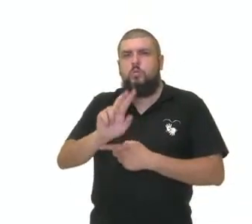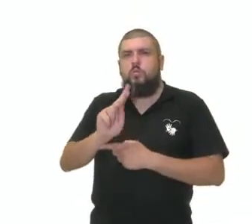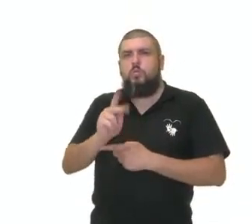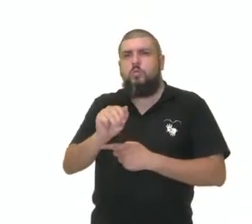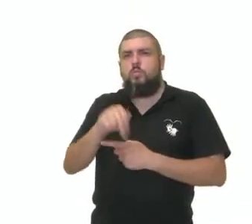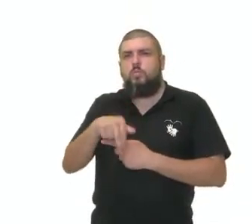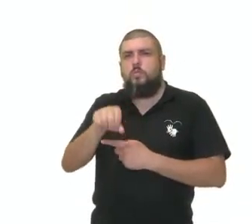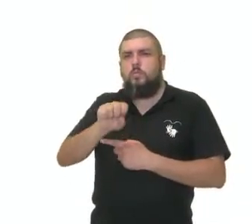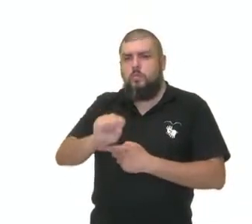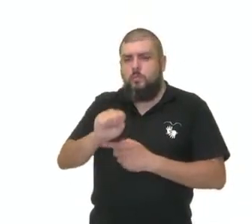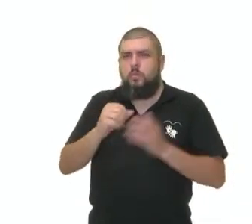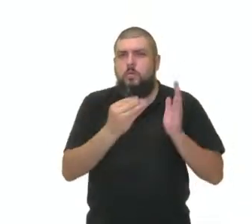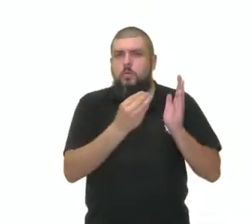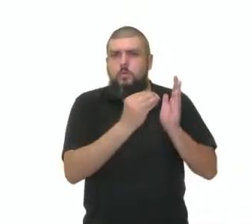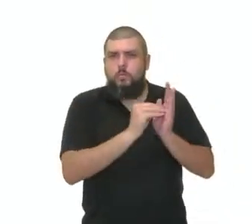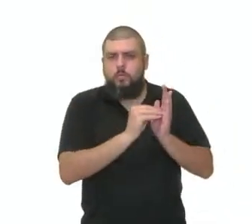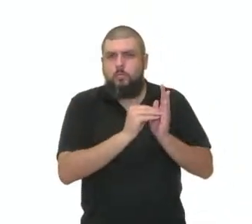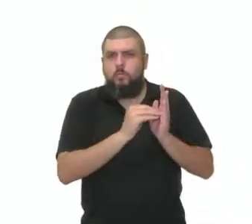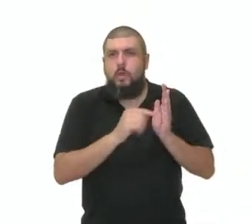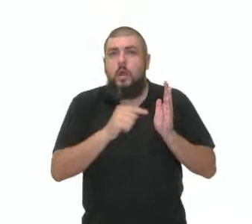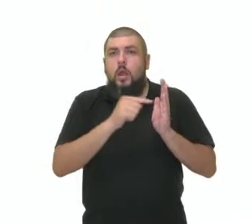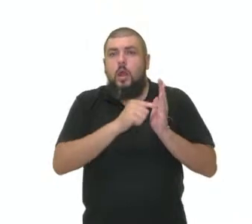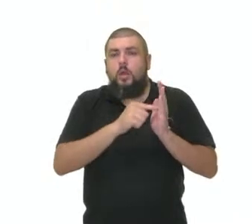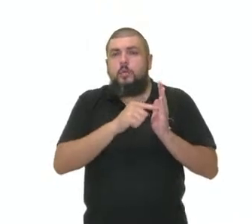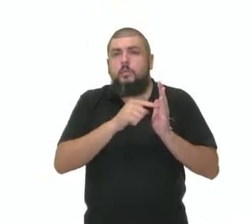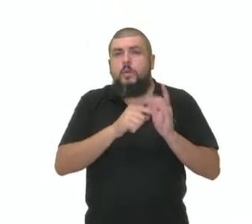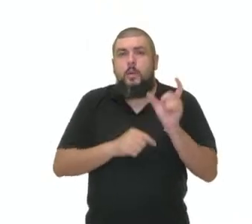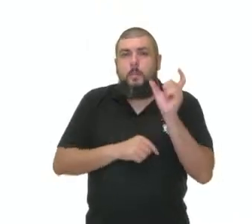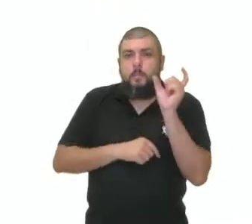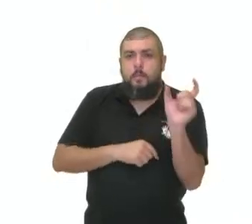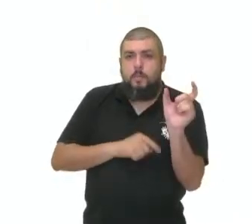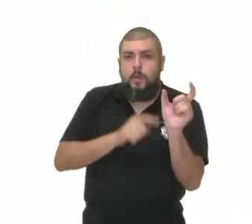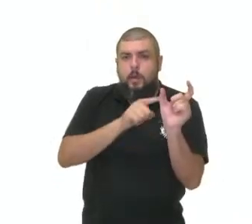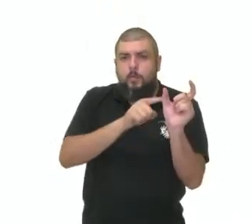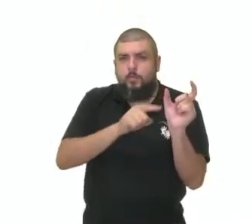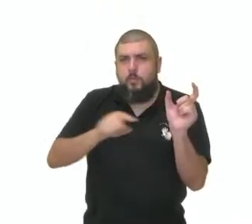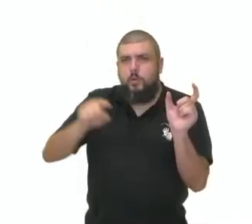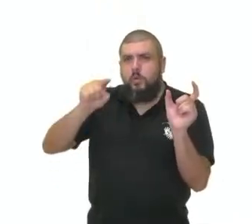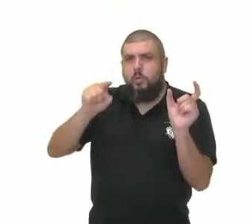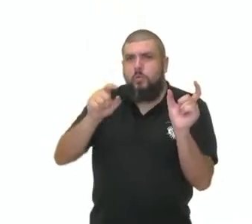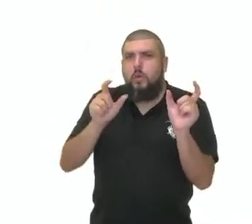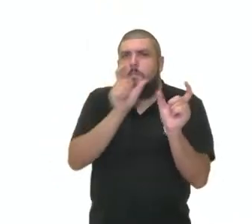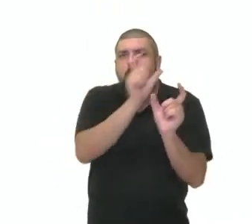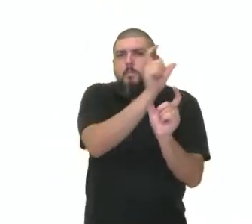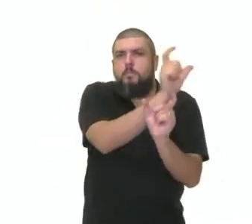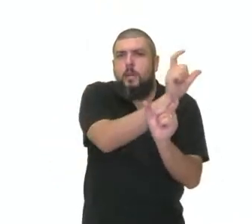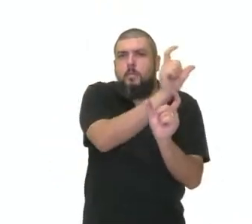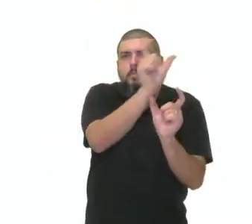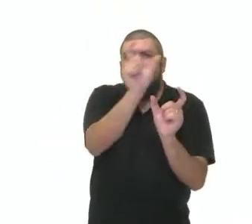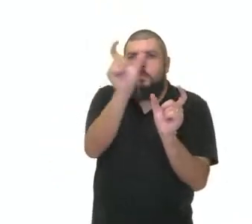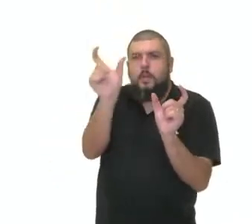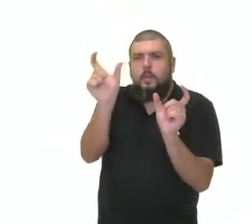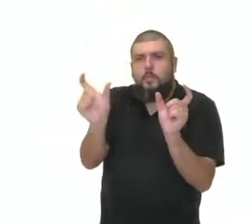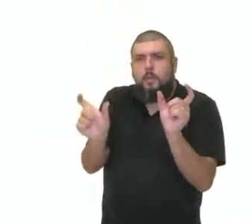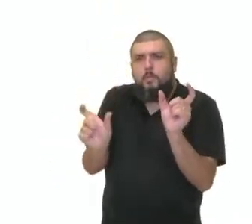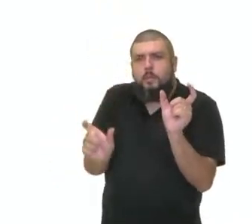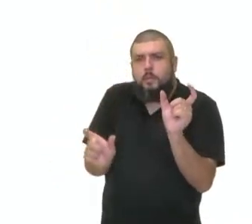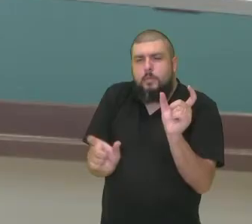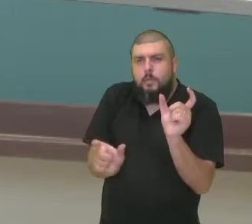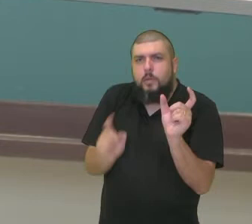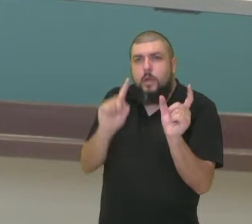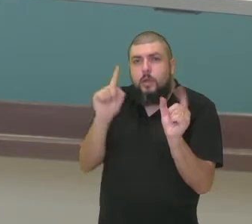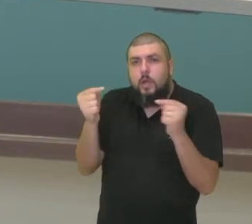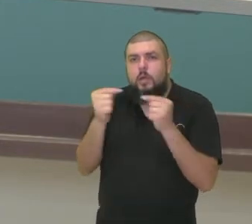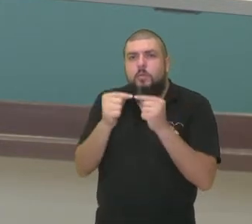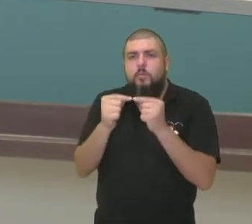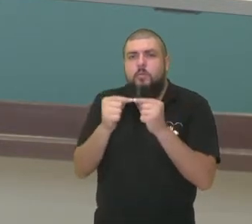Em seguida, em torno dela, você vai elencar todas as palavras que vêm à sua mente quando você pensa no tema.